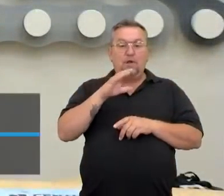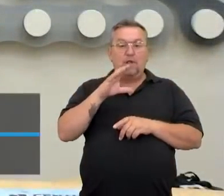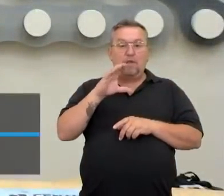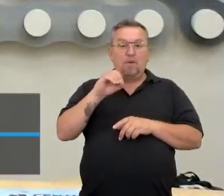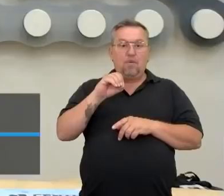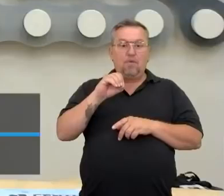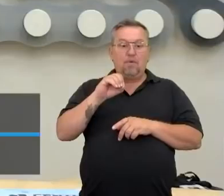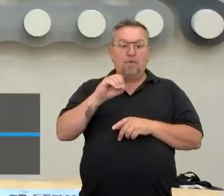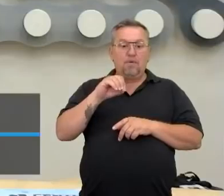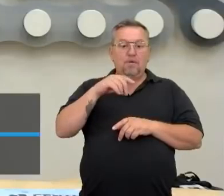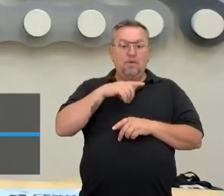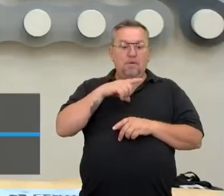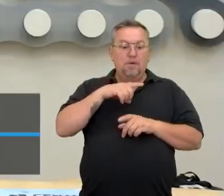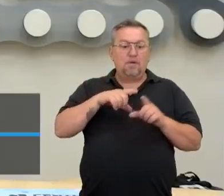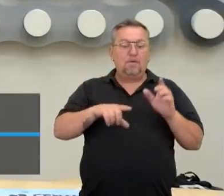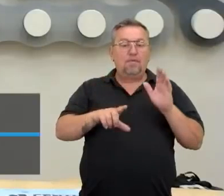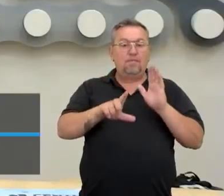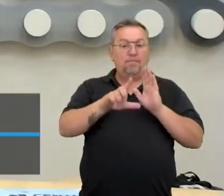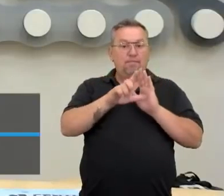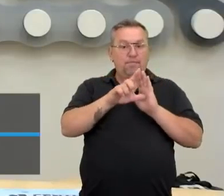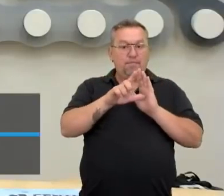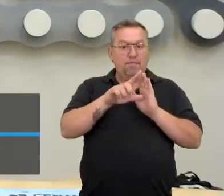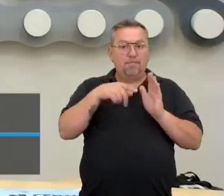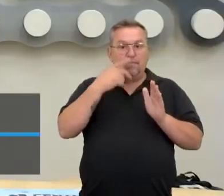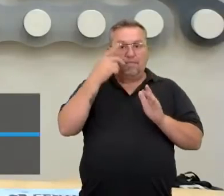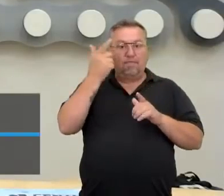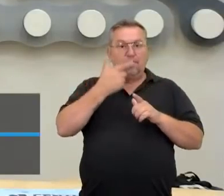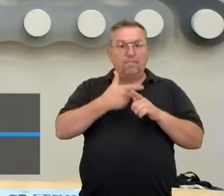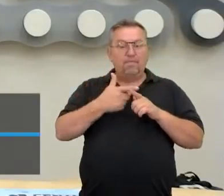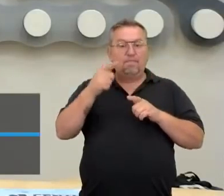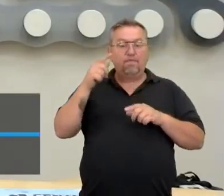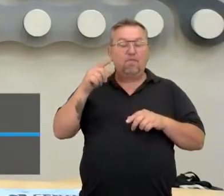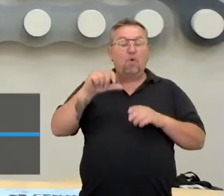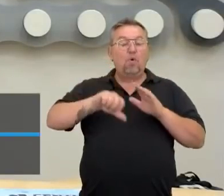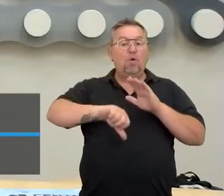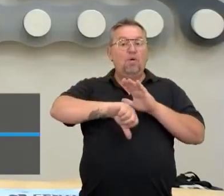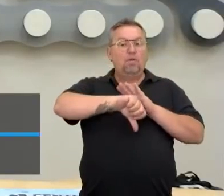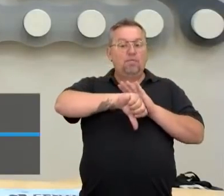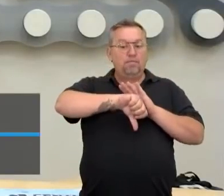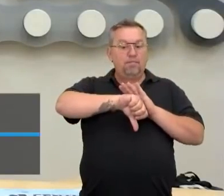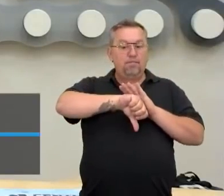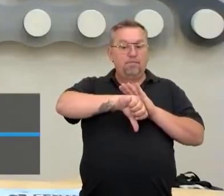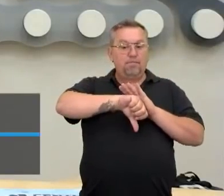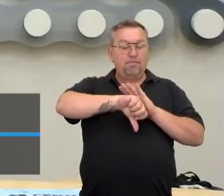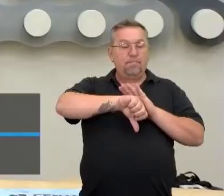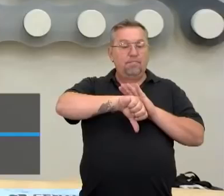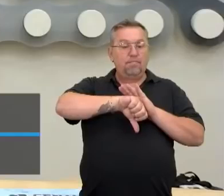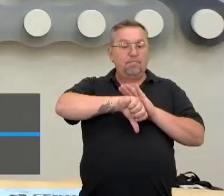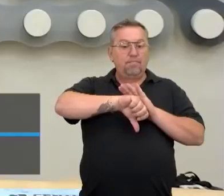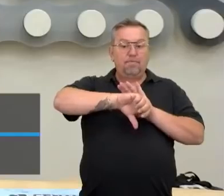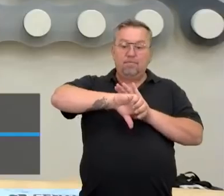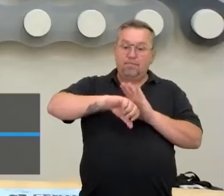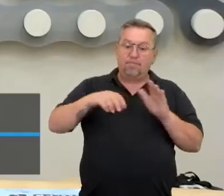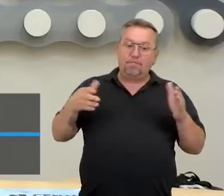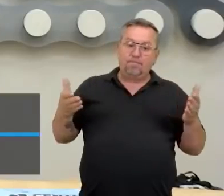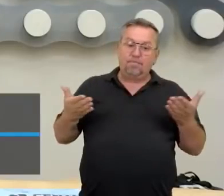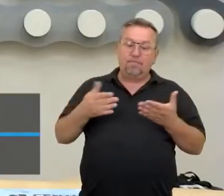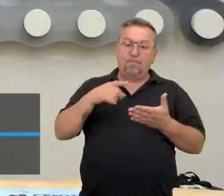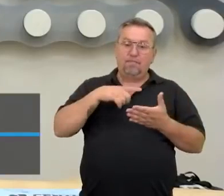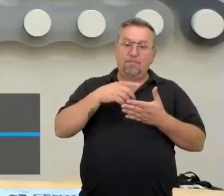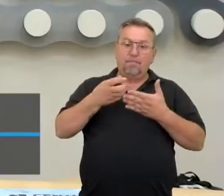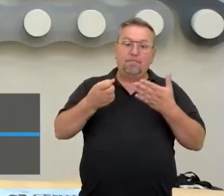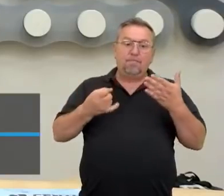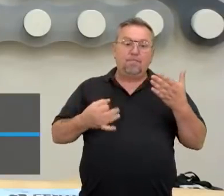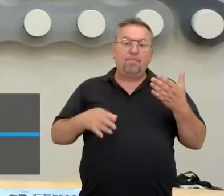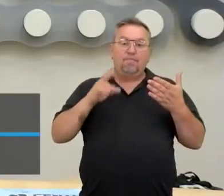pichação. Então, tanto que está em uma lei, né, que fala sobre o crime, ok? Nessa questão aí. E agora que nós temos as